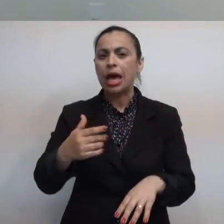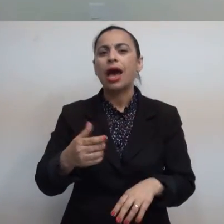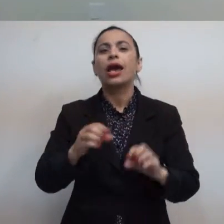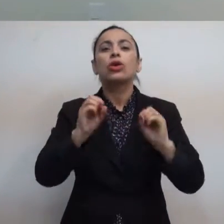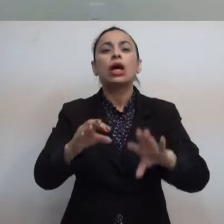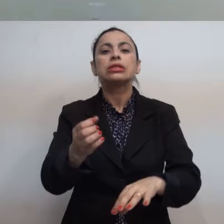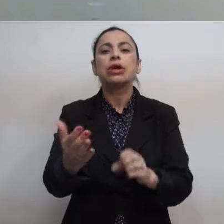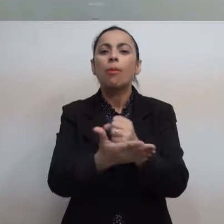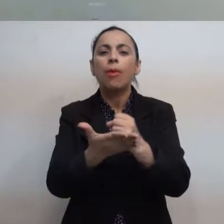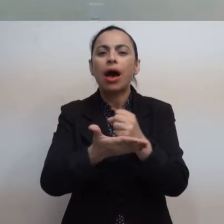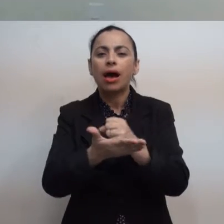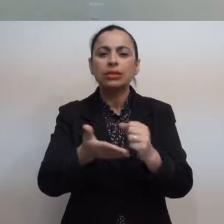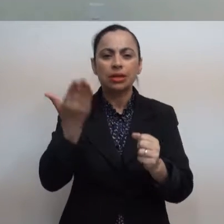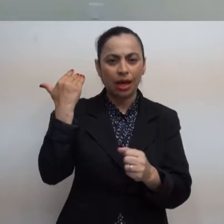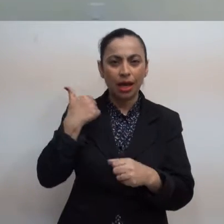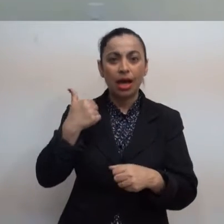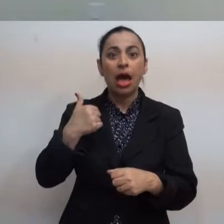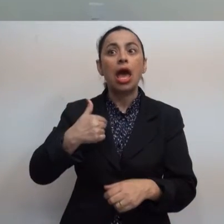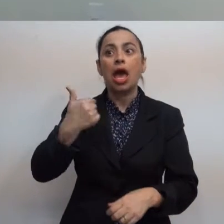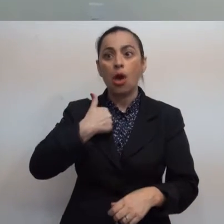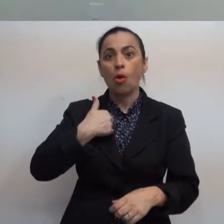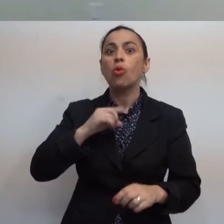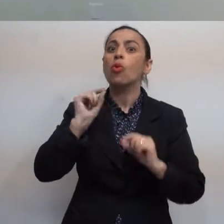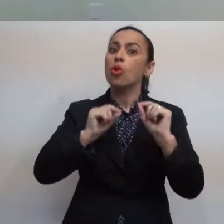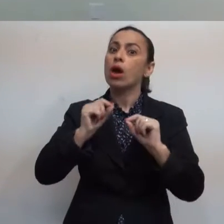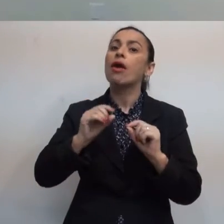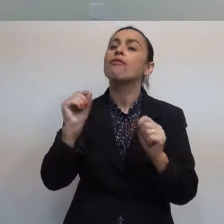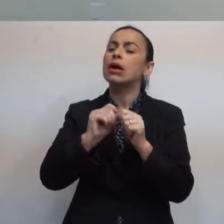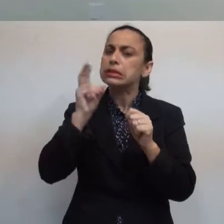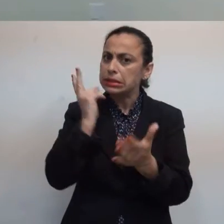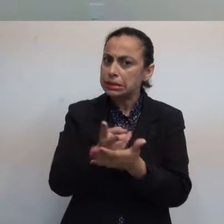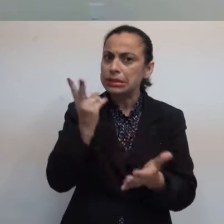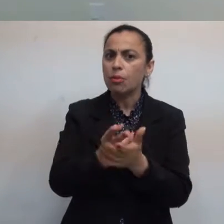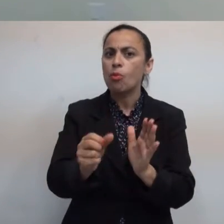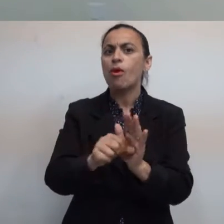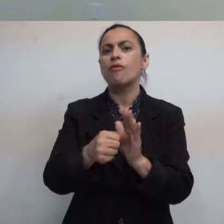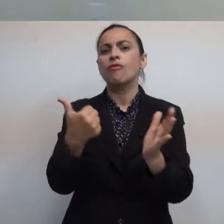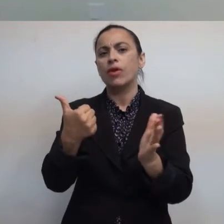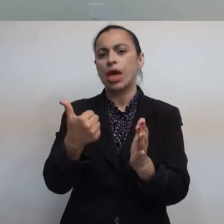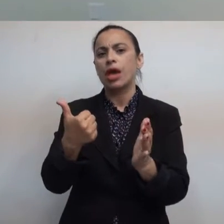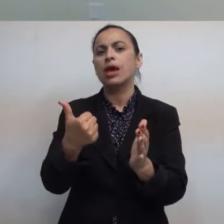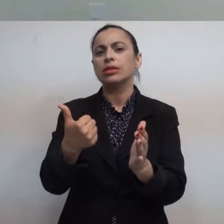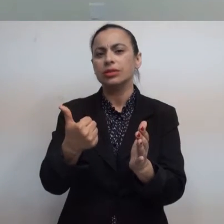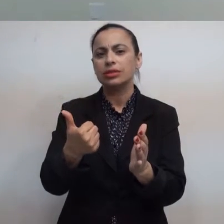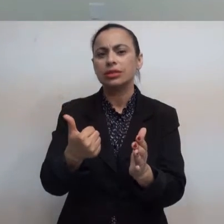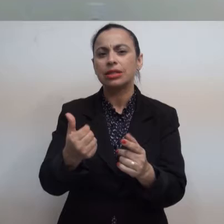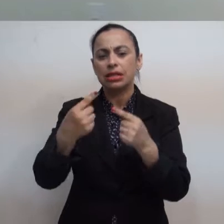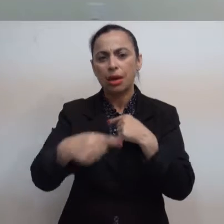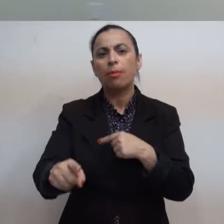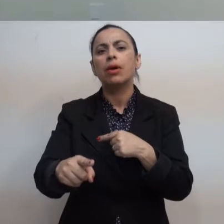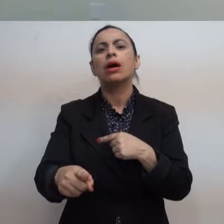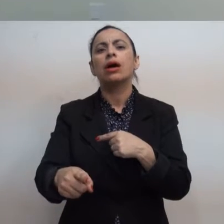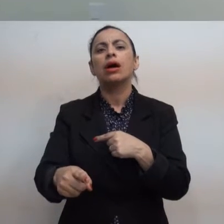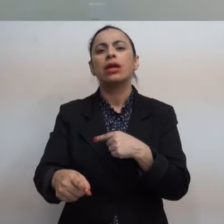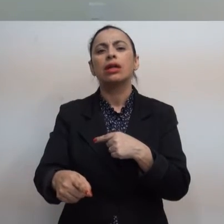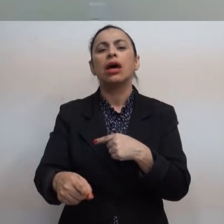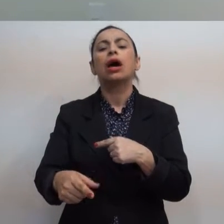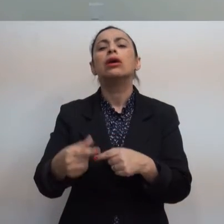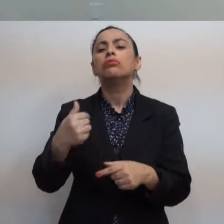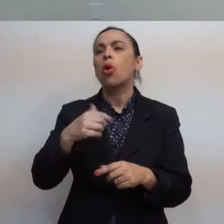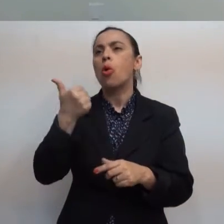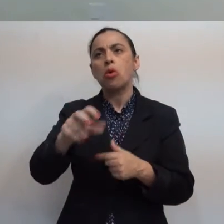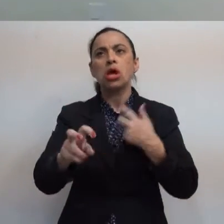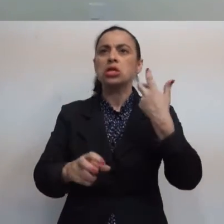da educação básica, era uma premissa, pelo menos uma vez na